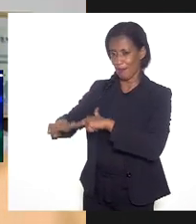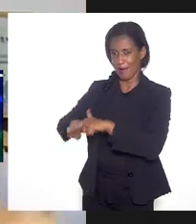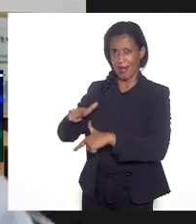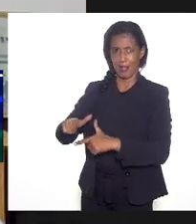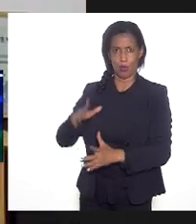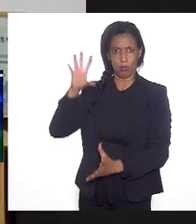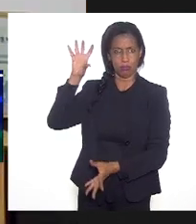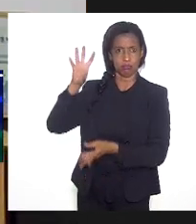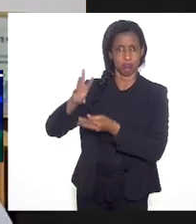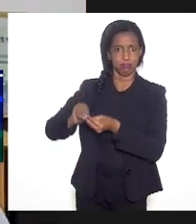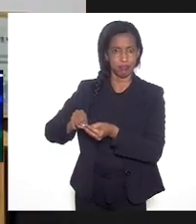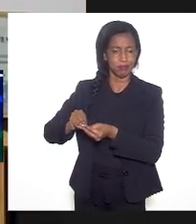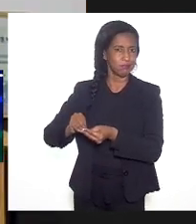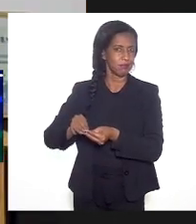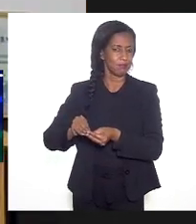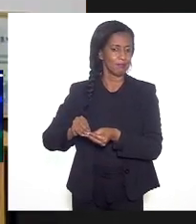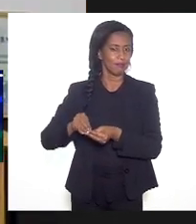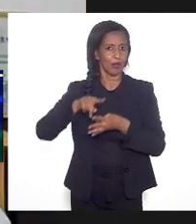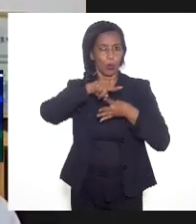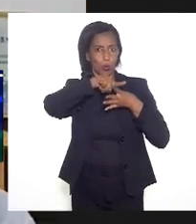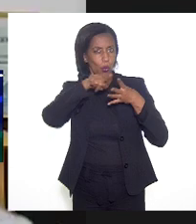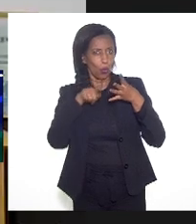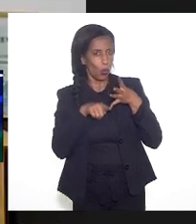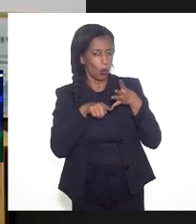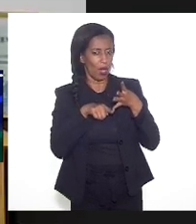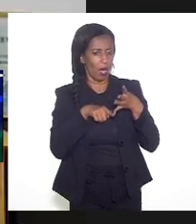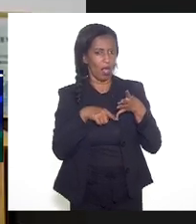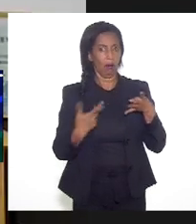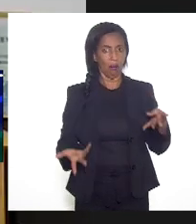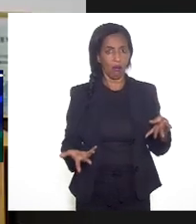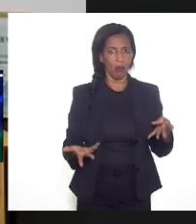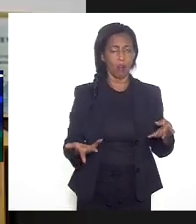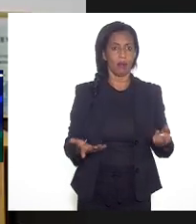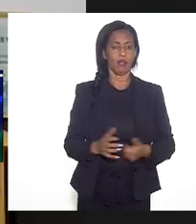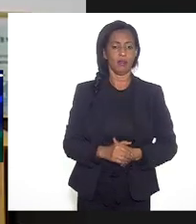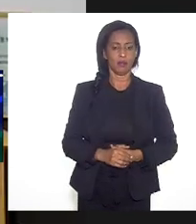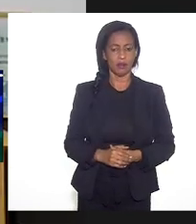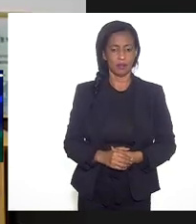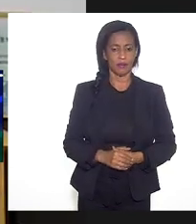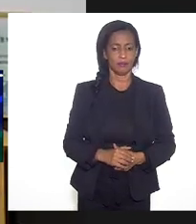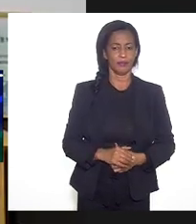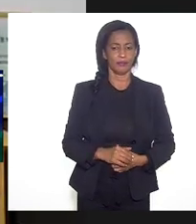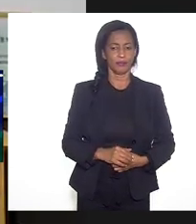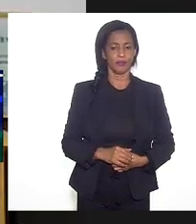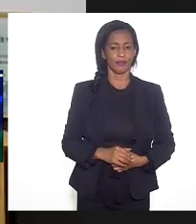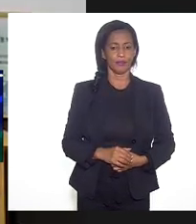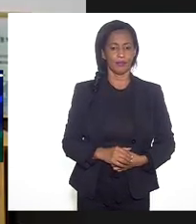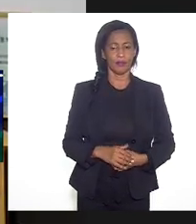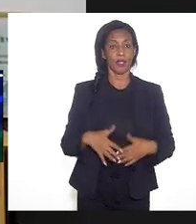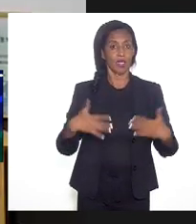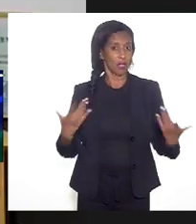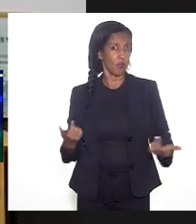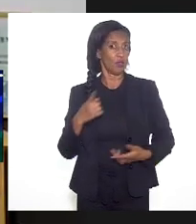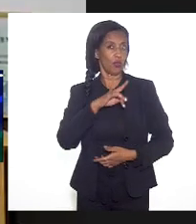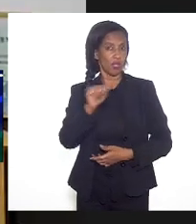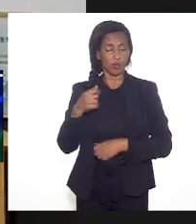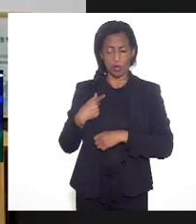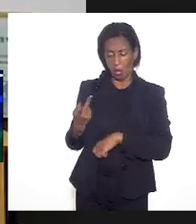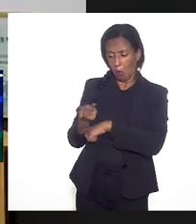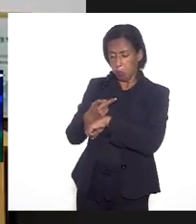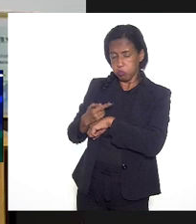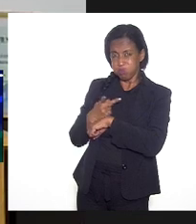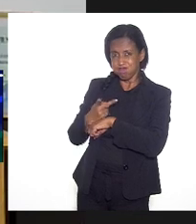trabalho. É claro, sem nem dizer que de forma honesta. E foi isso que eu procurei